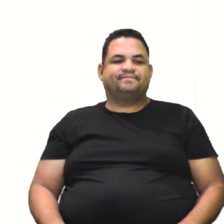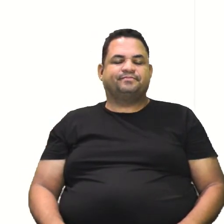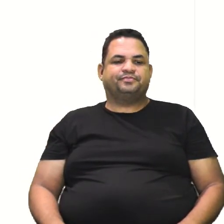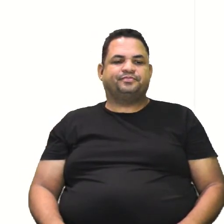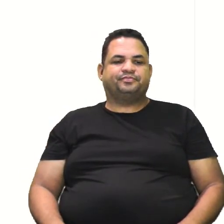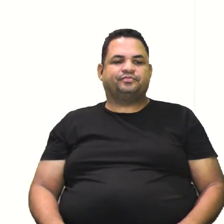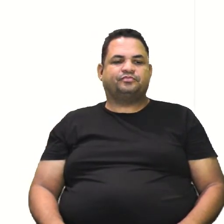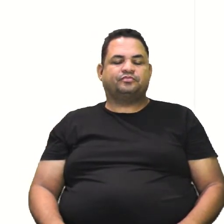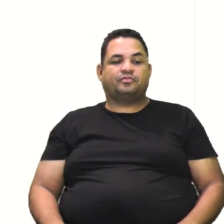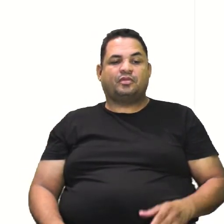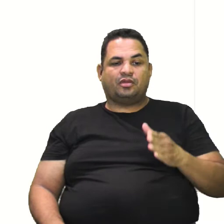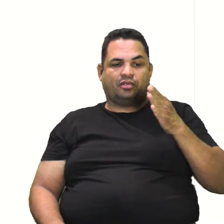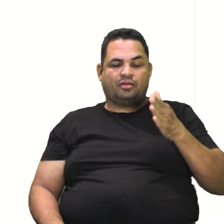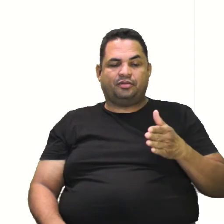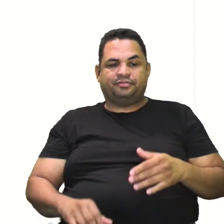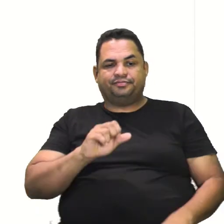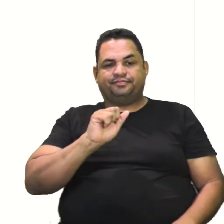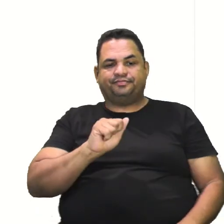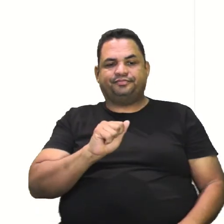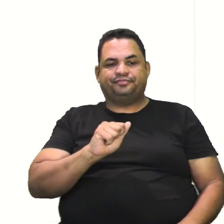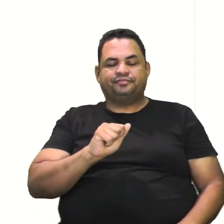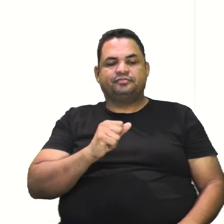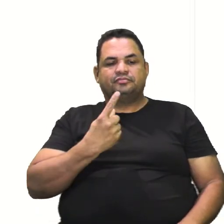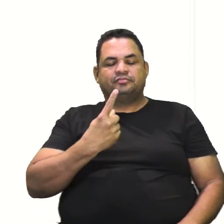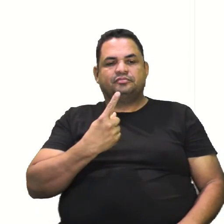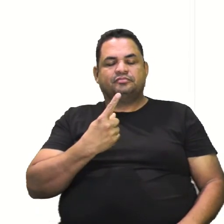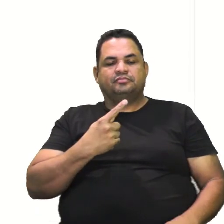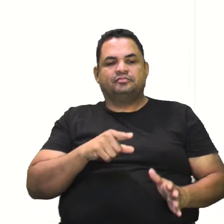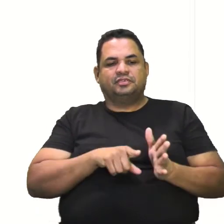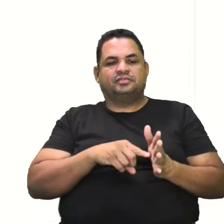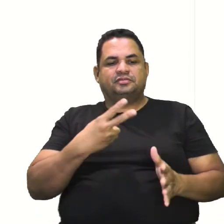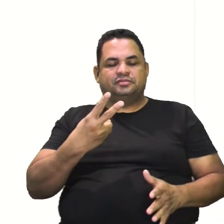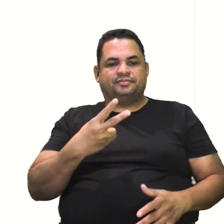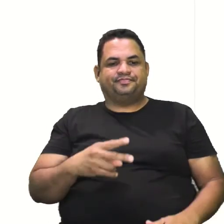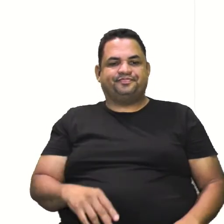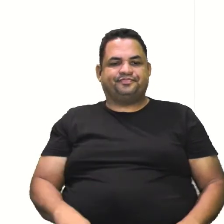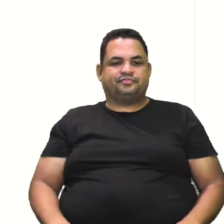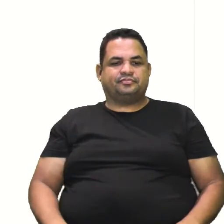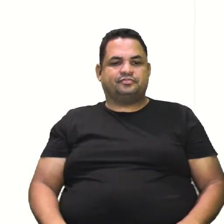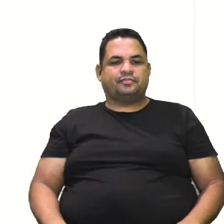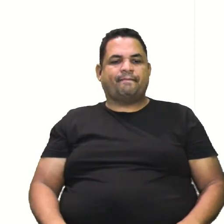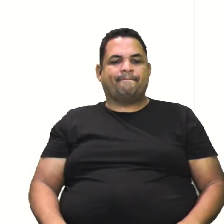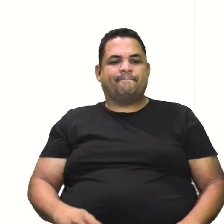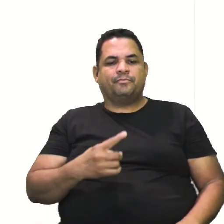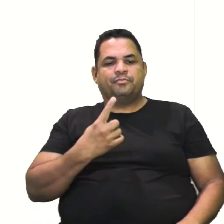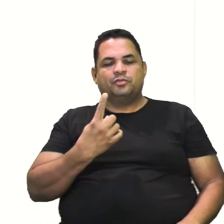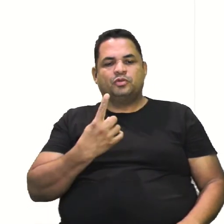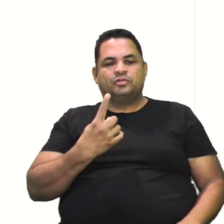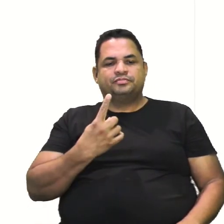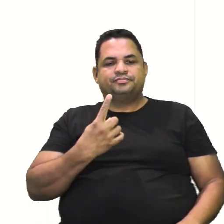vamos lá. Quem é o A? 1. O A é 1. X do ponto? Menos 2. Menos 2. Quem é o B?